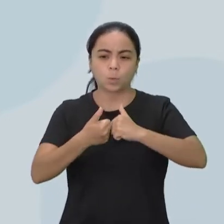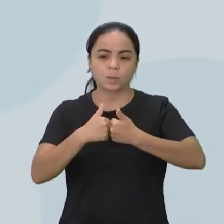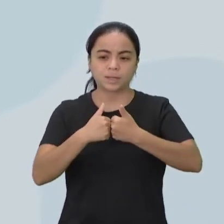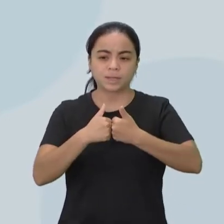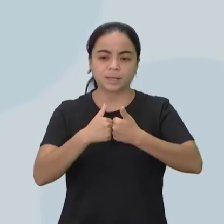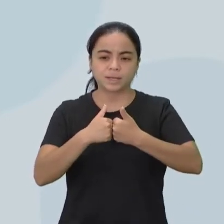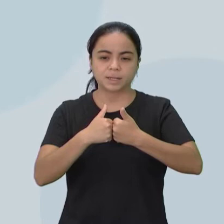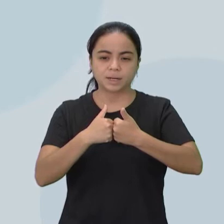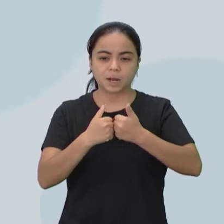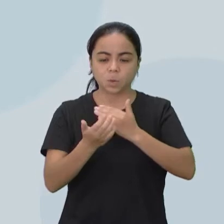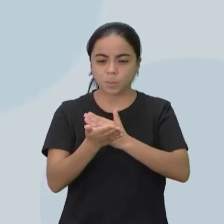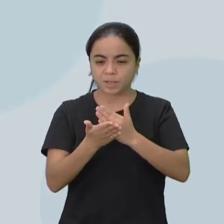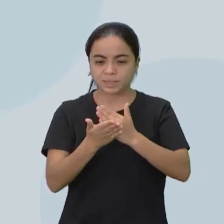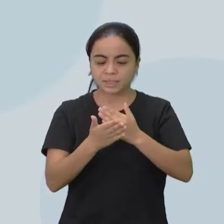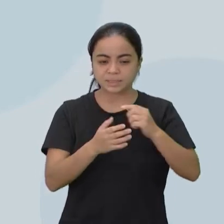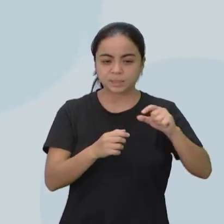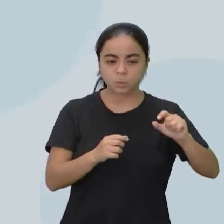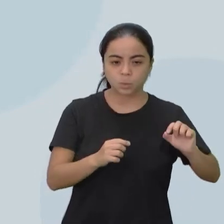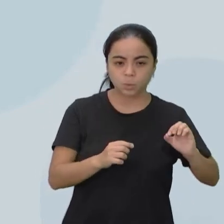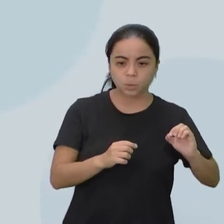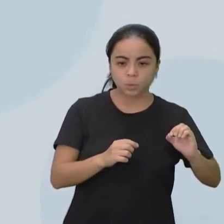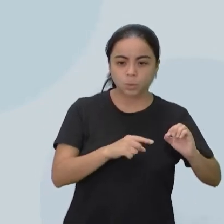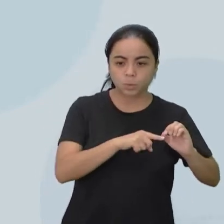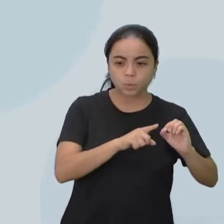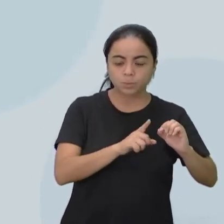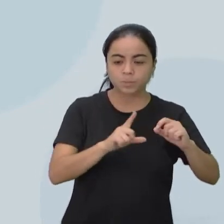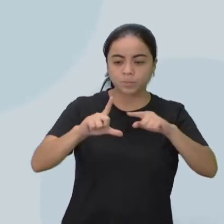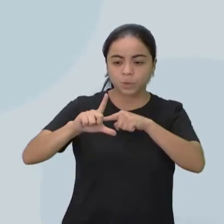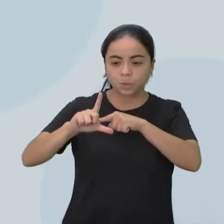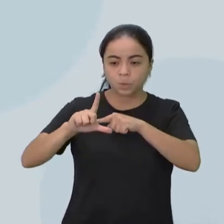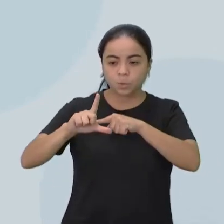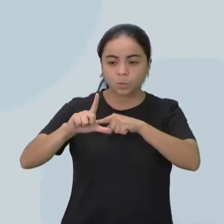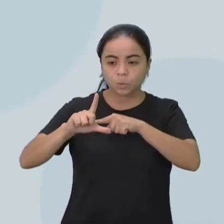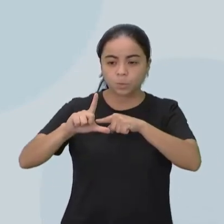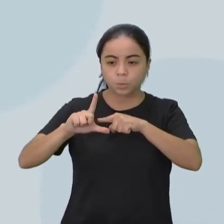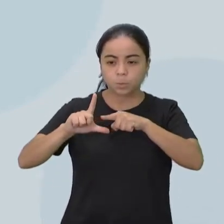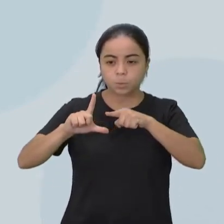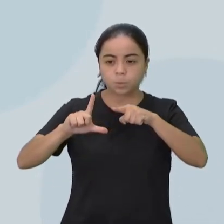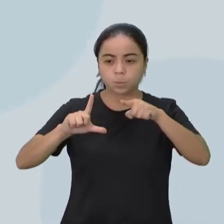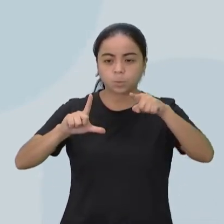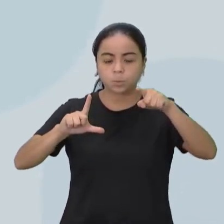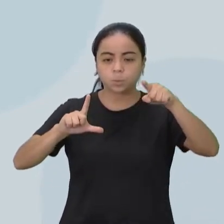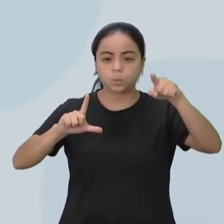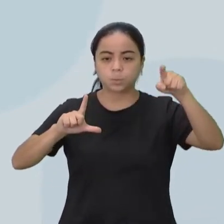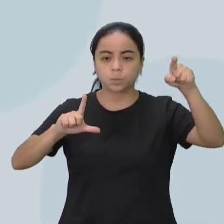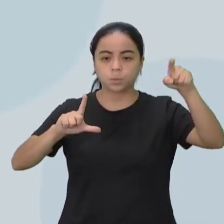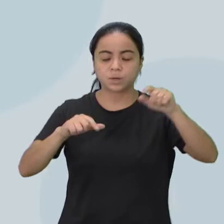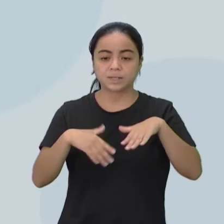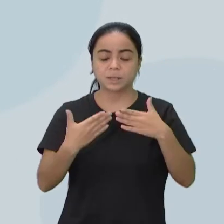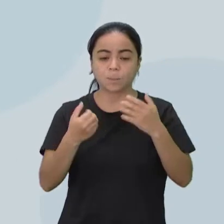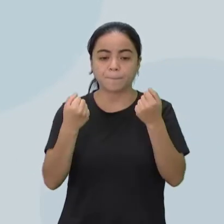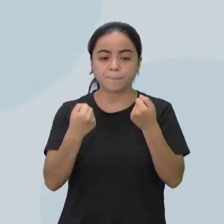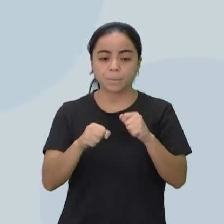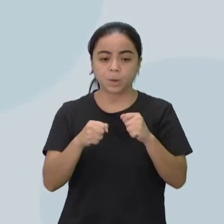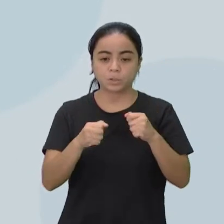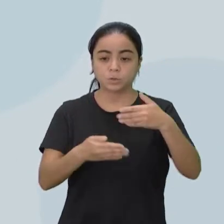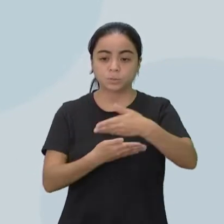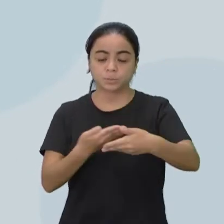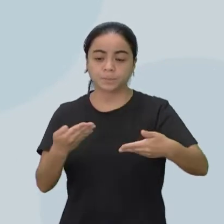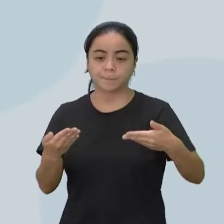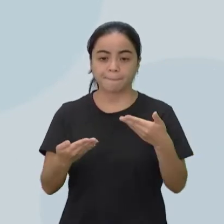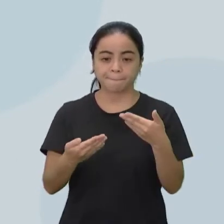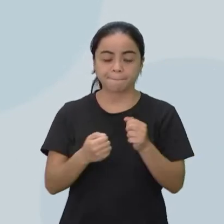ali no ponto zero e correr de 100 em 100 e você ficar olhando o tempo a cada 100 metros, daria para você fazer uma relação,